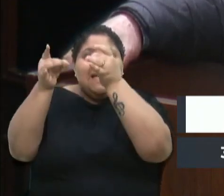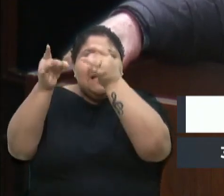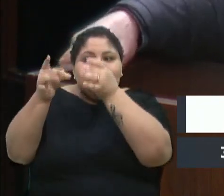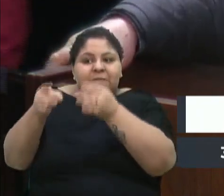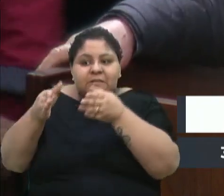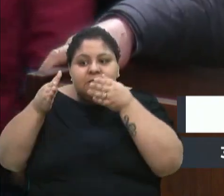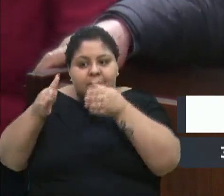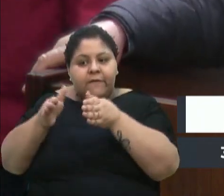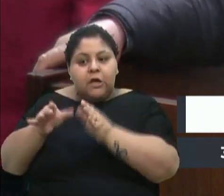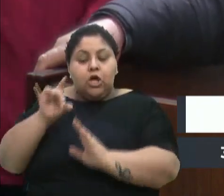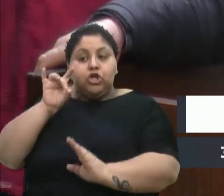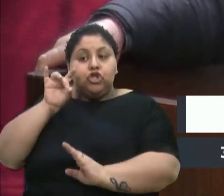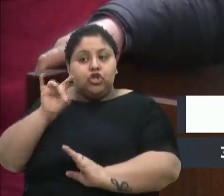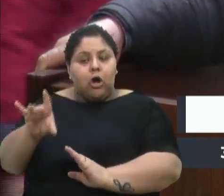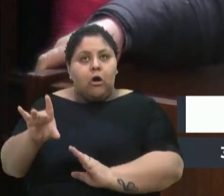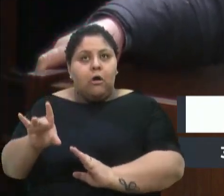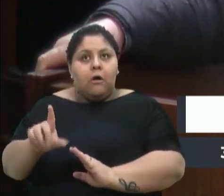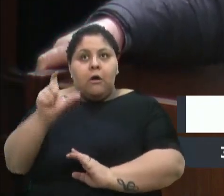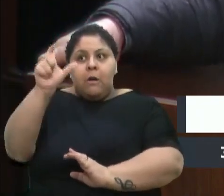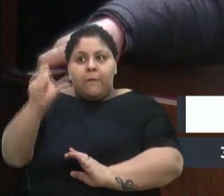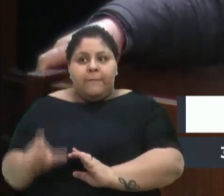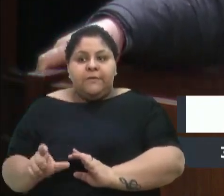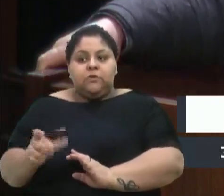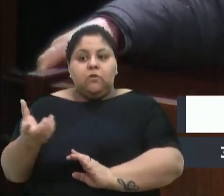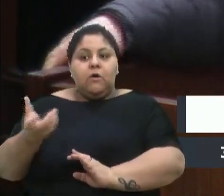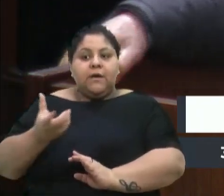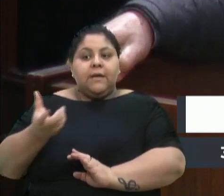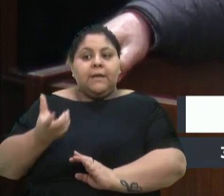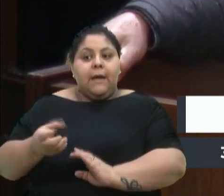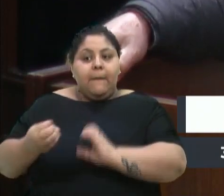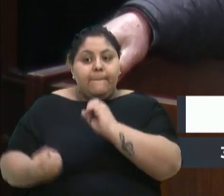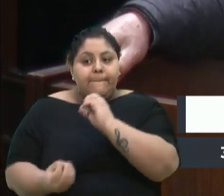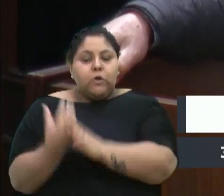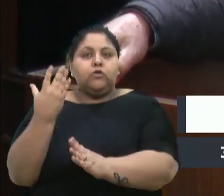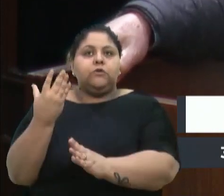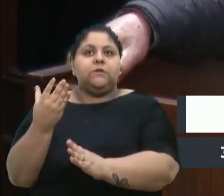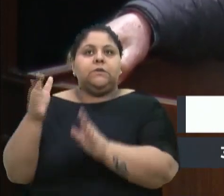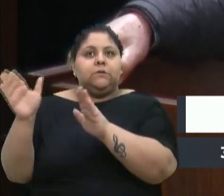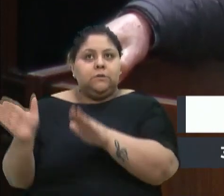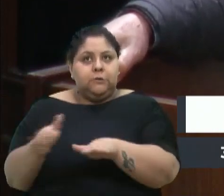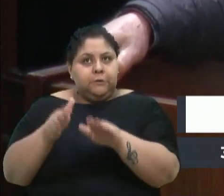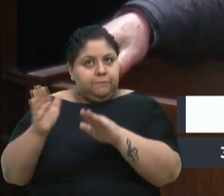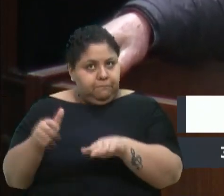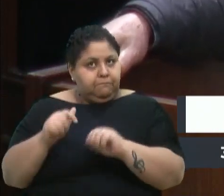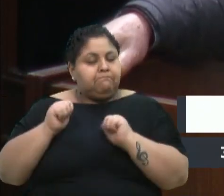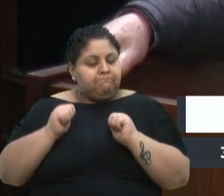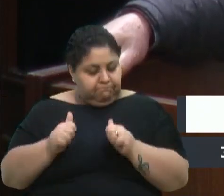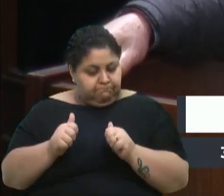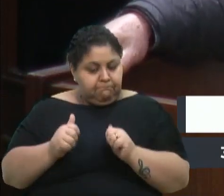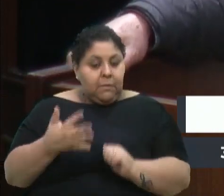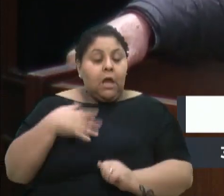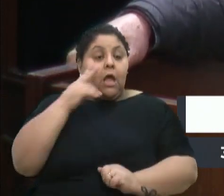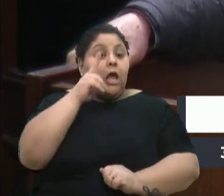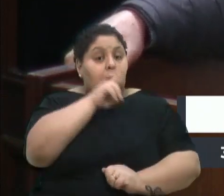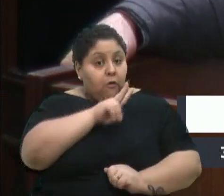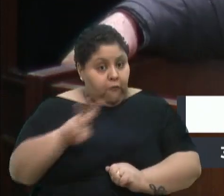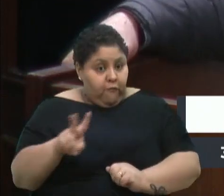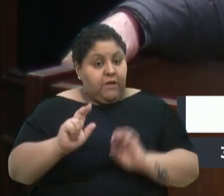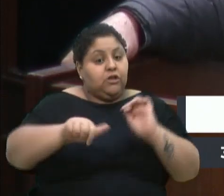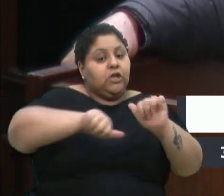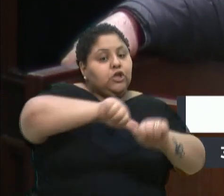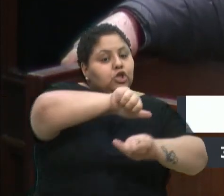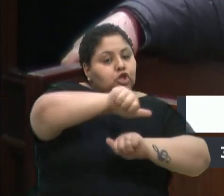quem quer produzir. E eu vendo a reformulação dessa lei, que já